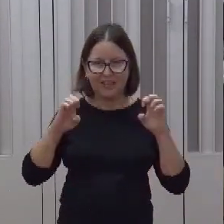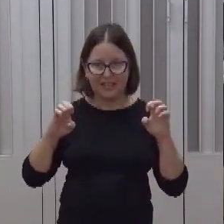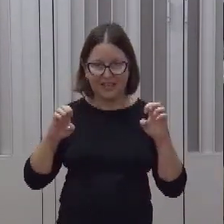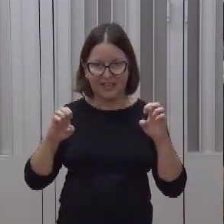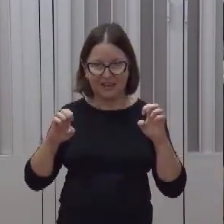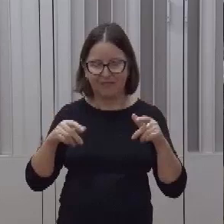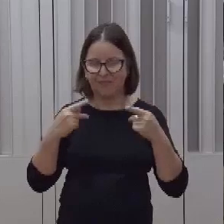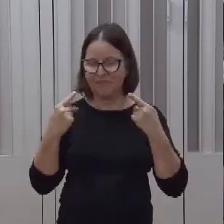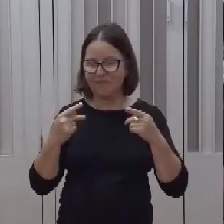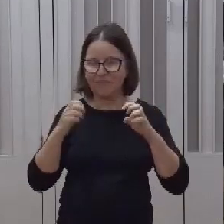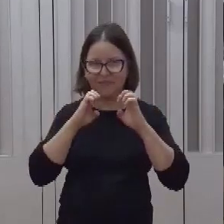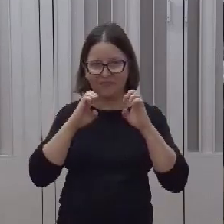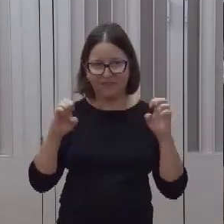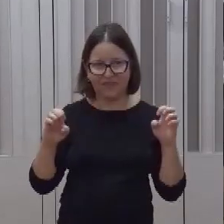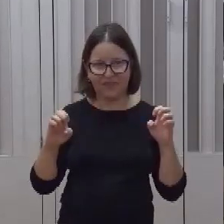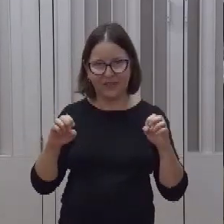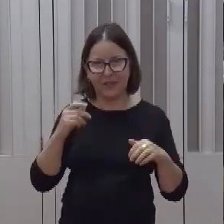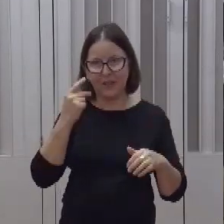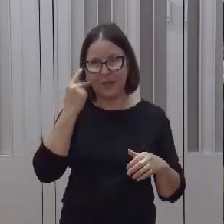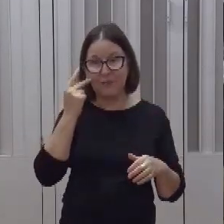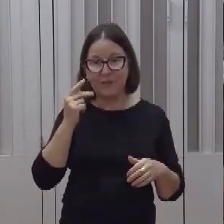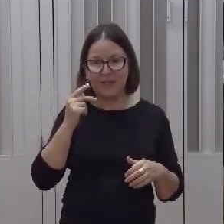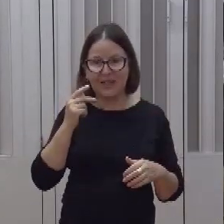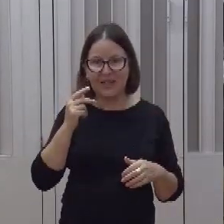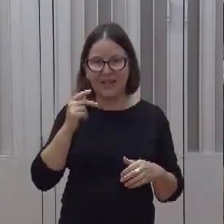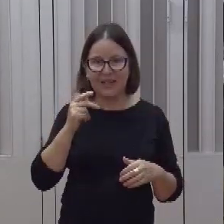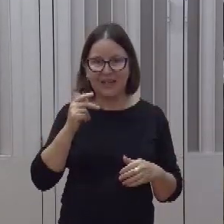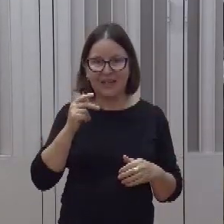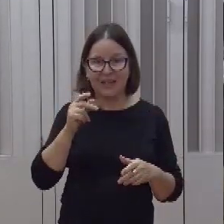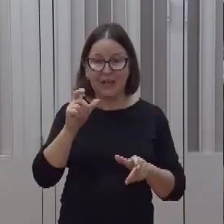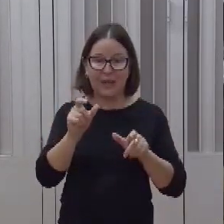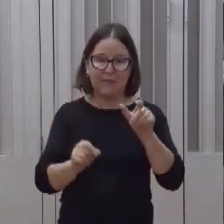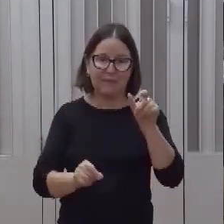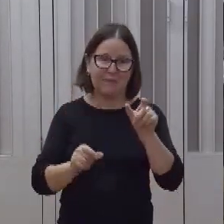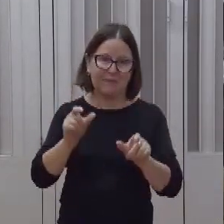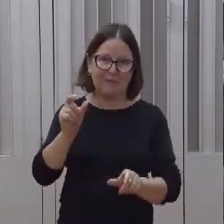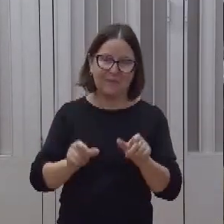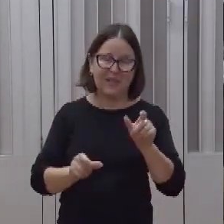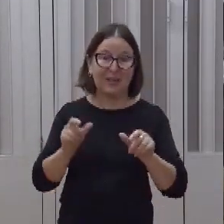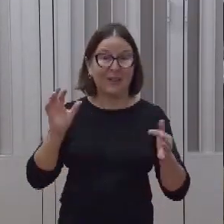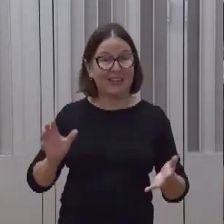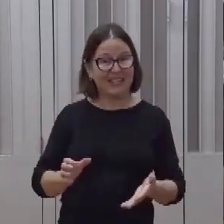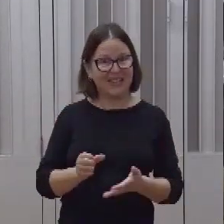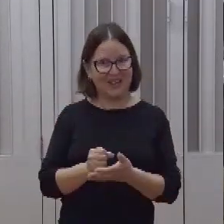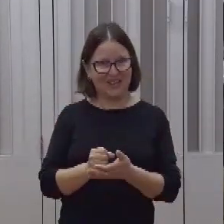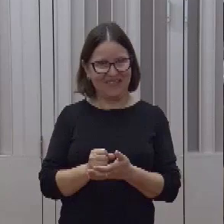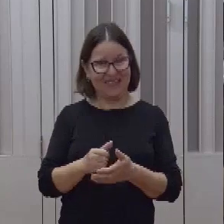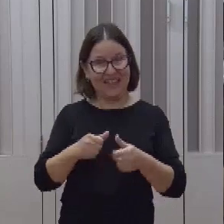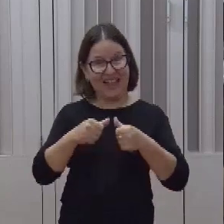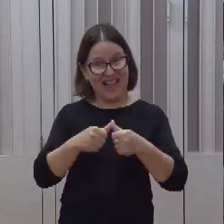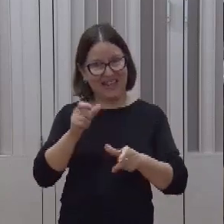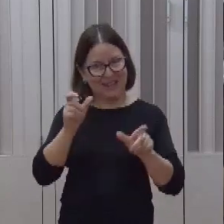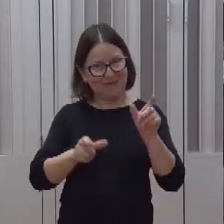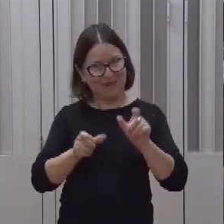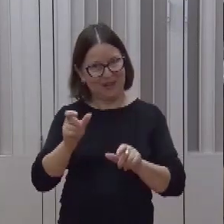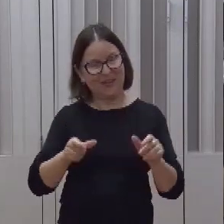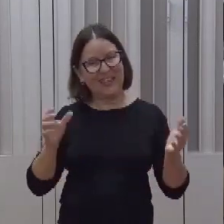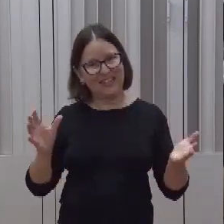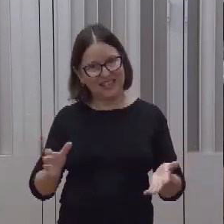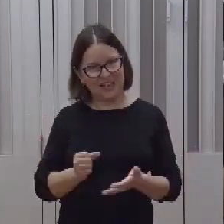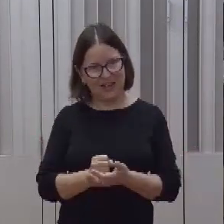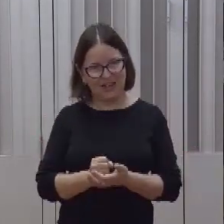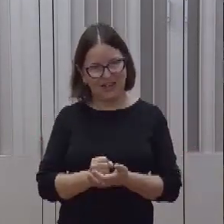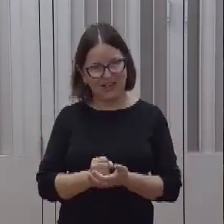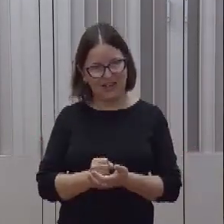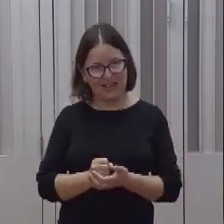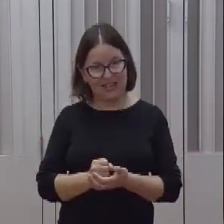do evangelho, para que almas sejam salvas, estas pessoas que são salvas